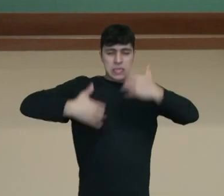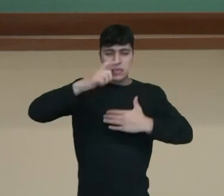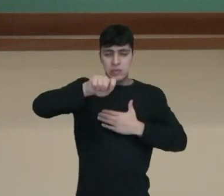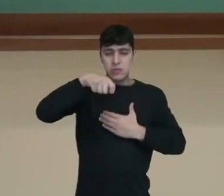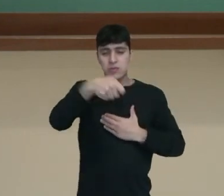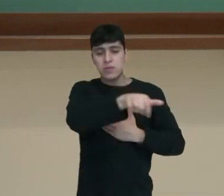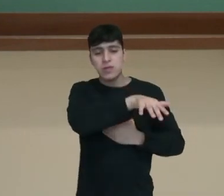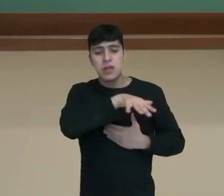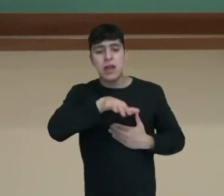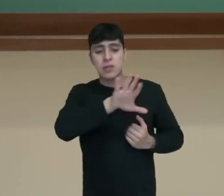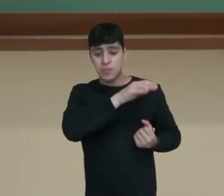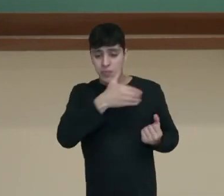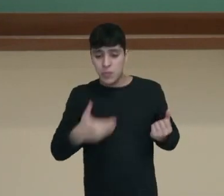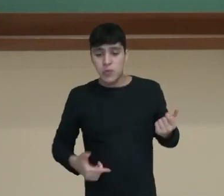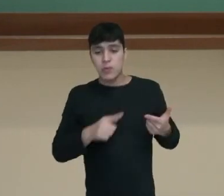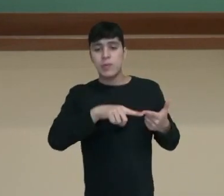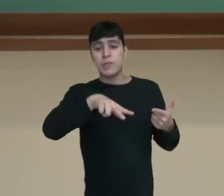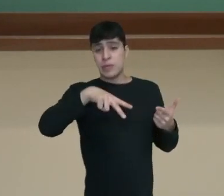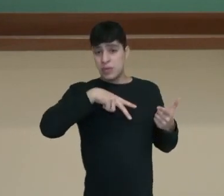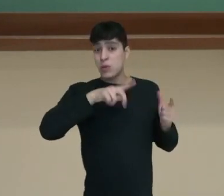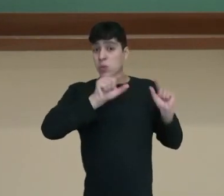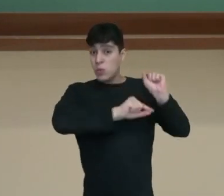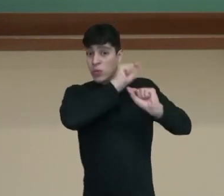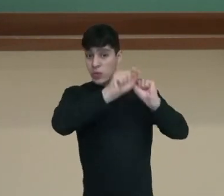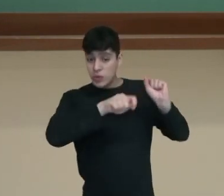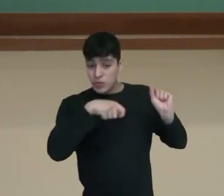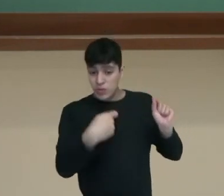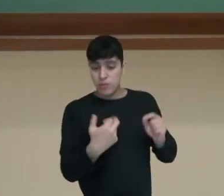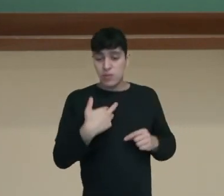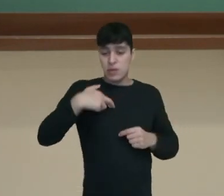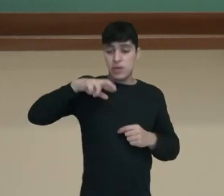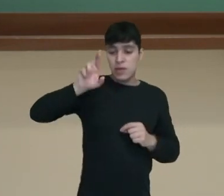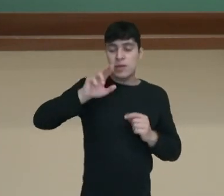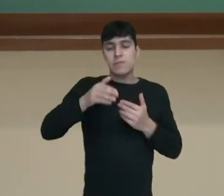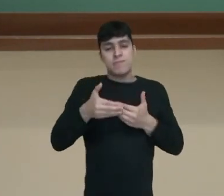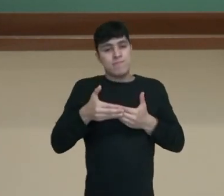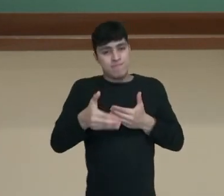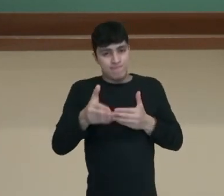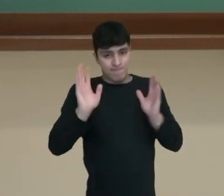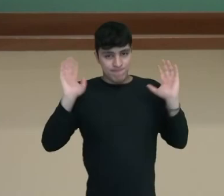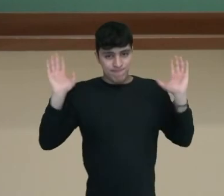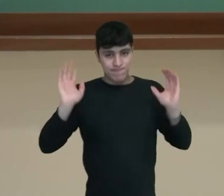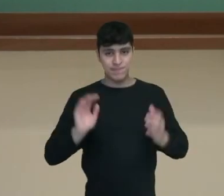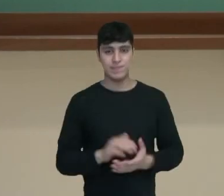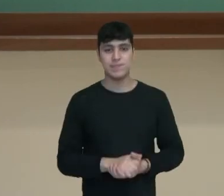um pouco sobre espaço público, espaço privado e a questão da religião. E até mais!